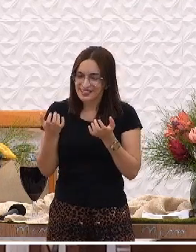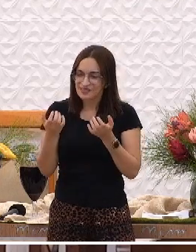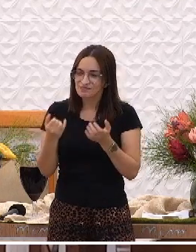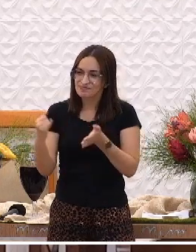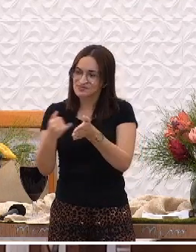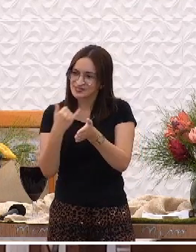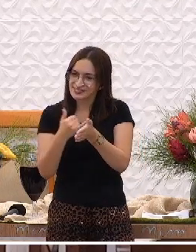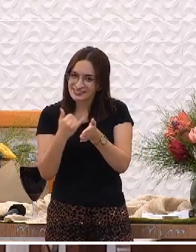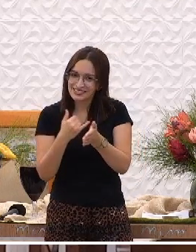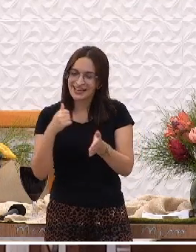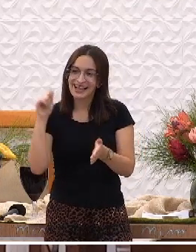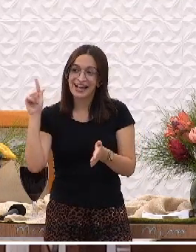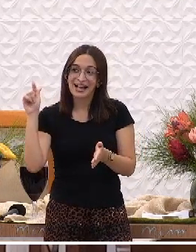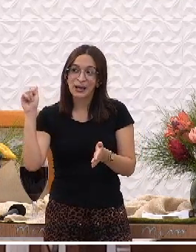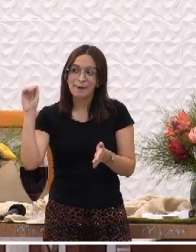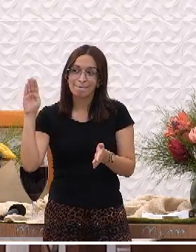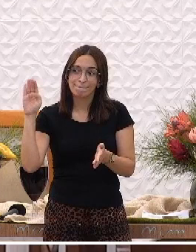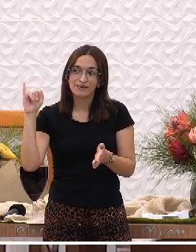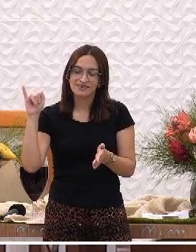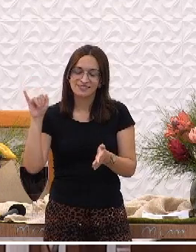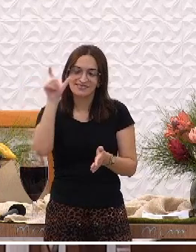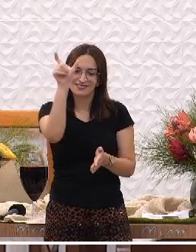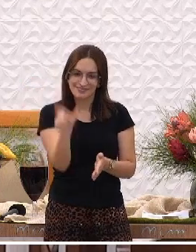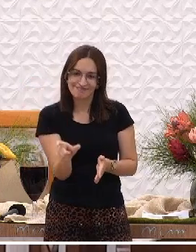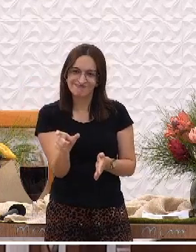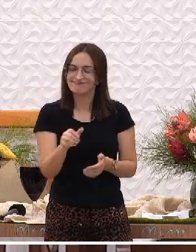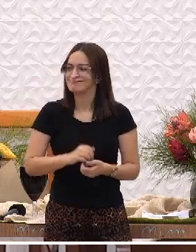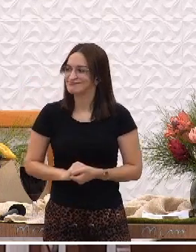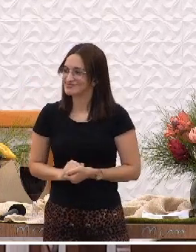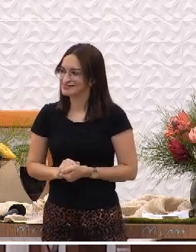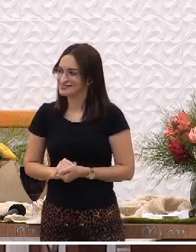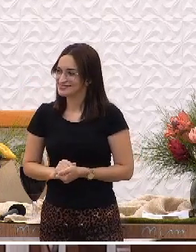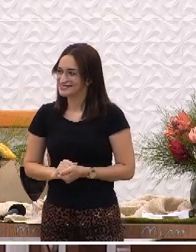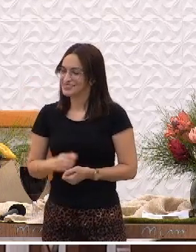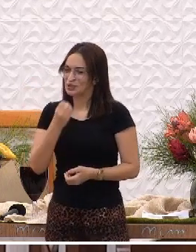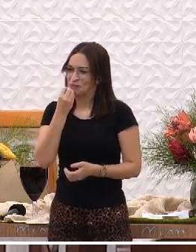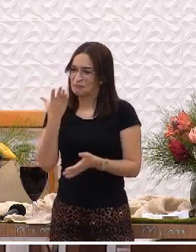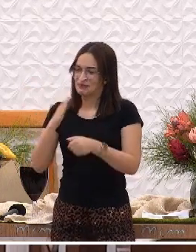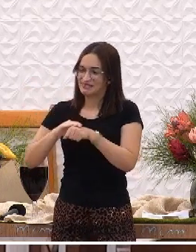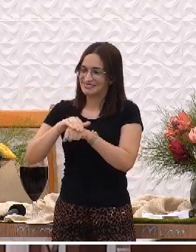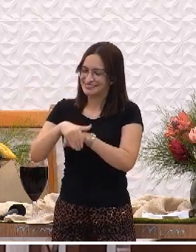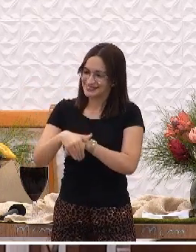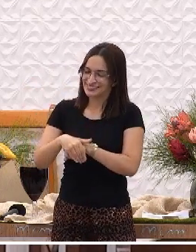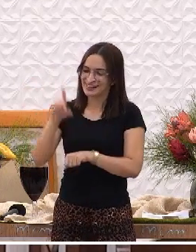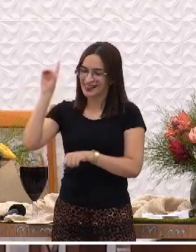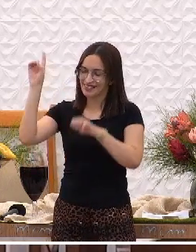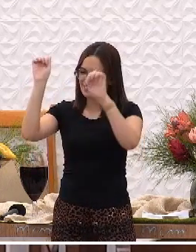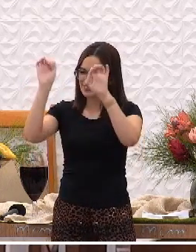a Gabi Morgana. Então, vão lá e façam. Tá certo, gente? Boa noite. Deus abençoe vocês.